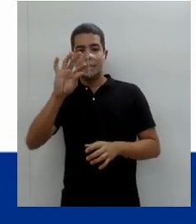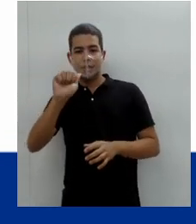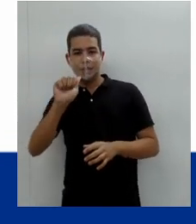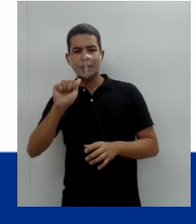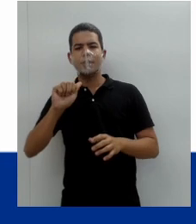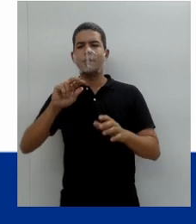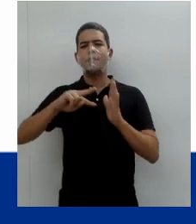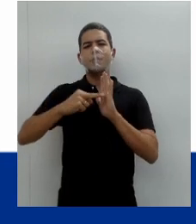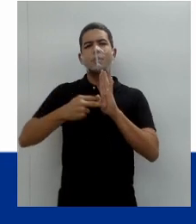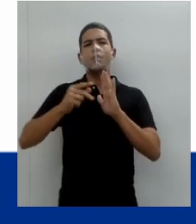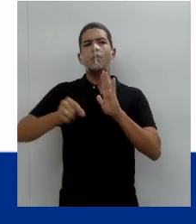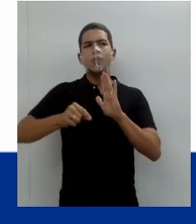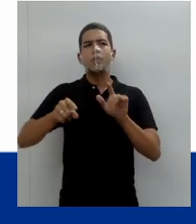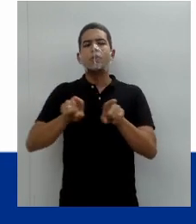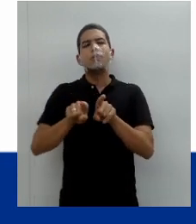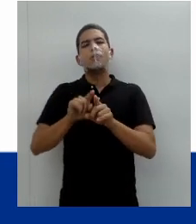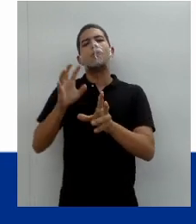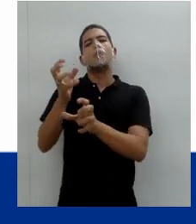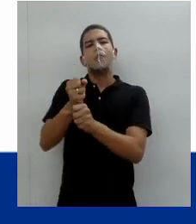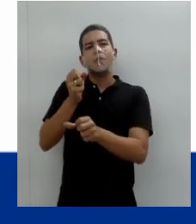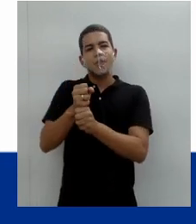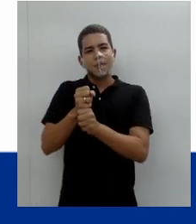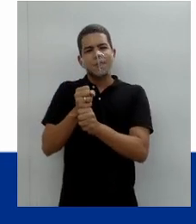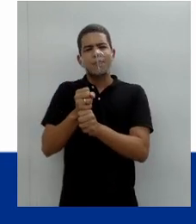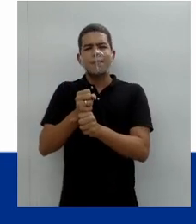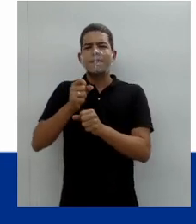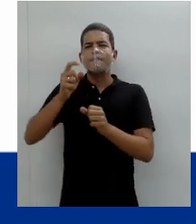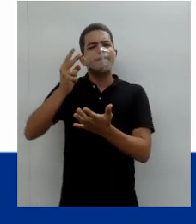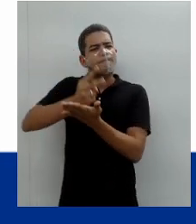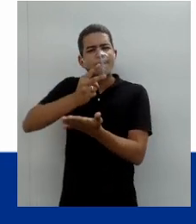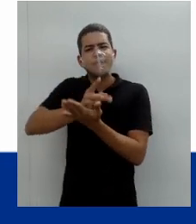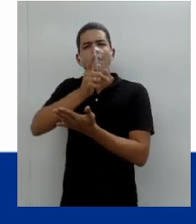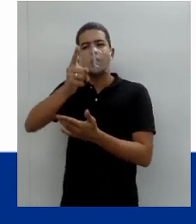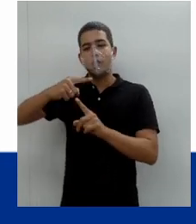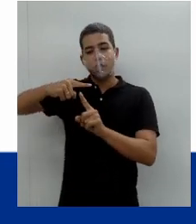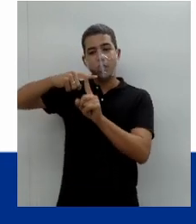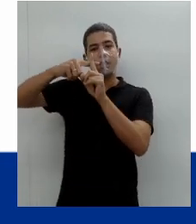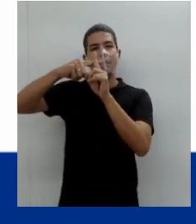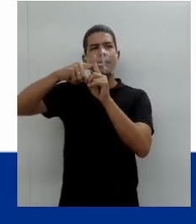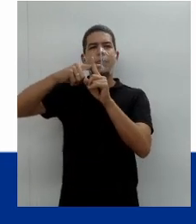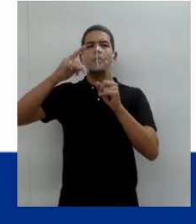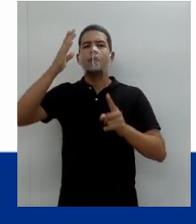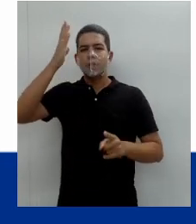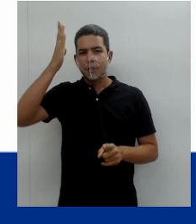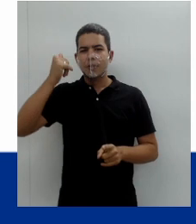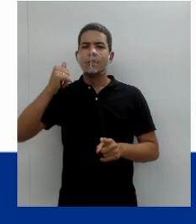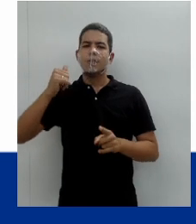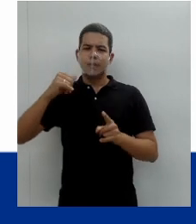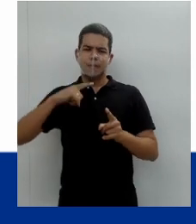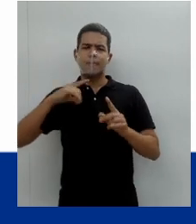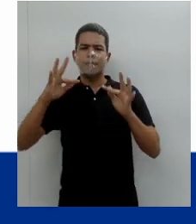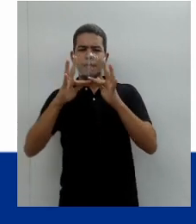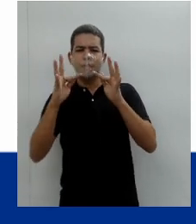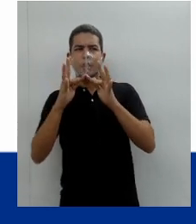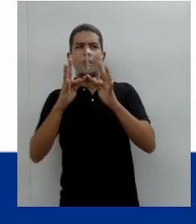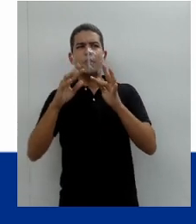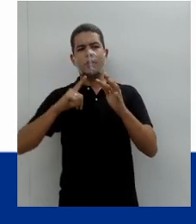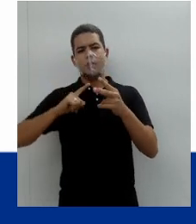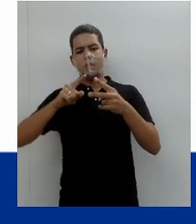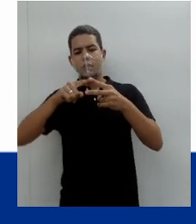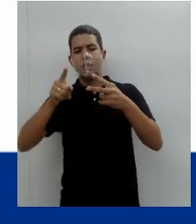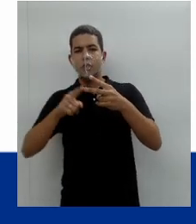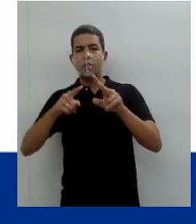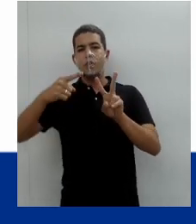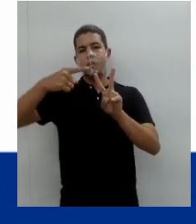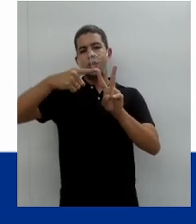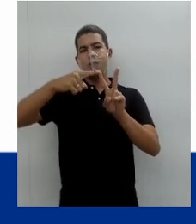tu já sabe como calcular esse bendito delta. Então, toda vez que ele for positivo, você sabe que a função ou a equação tem duas